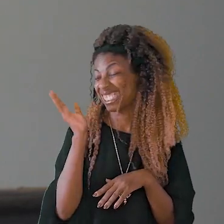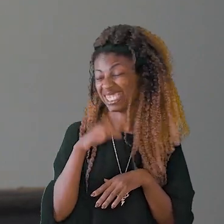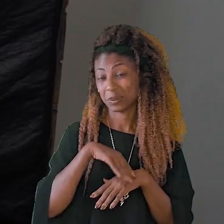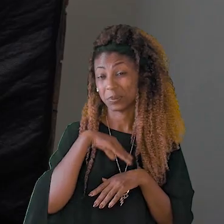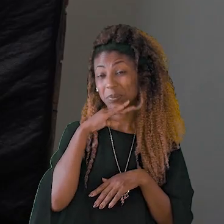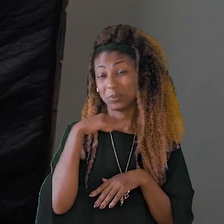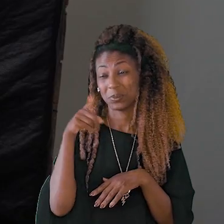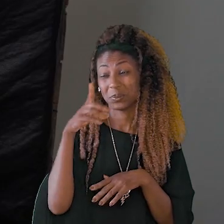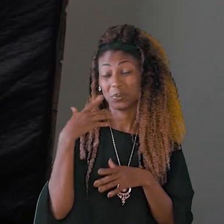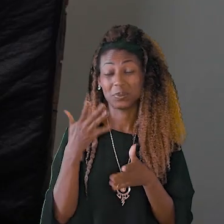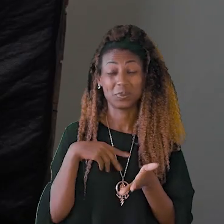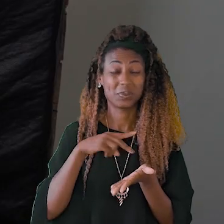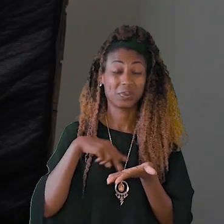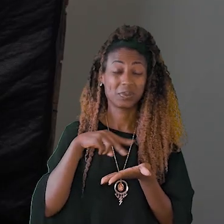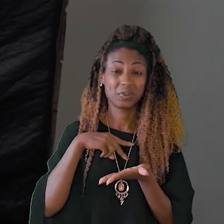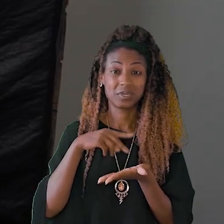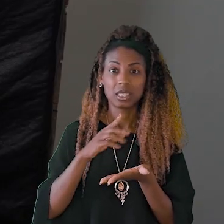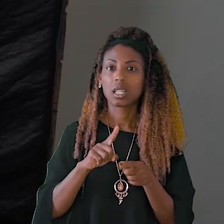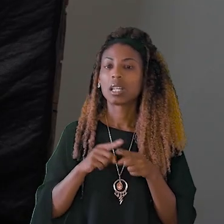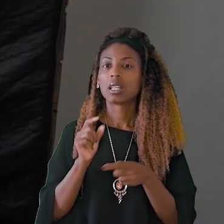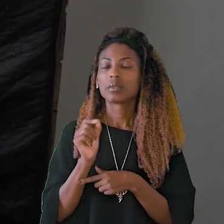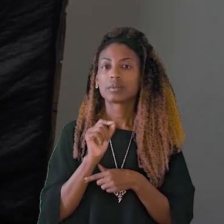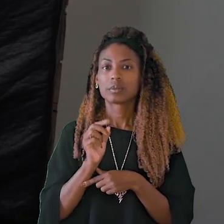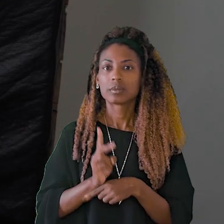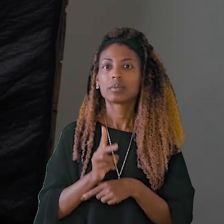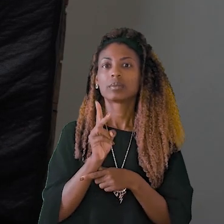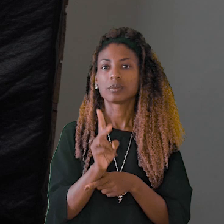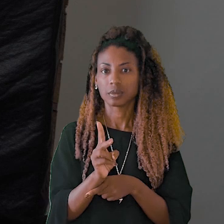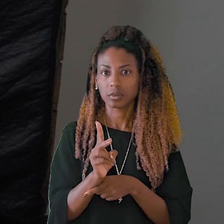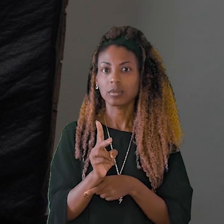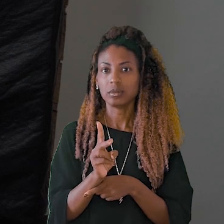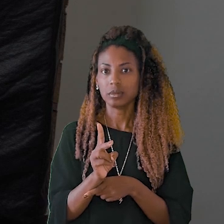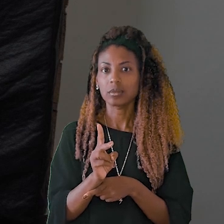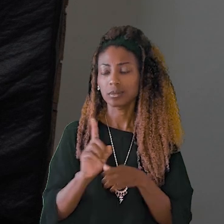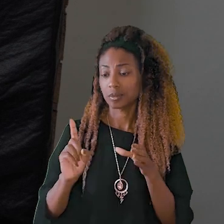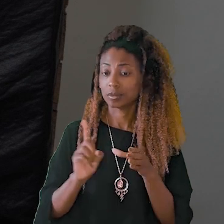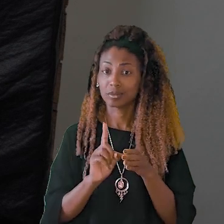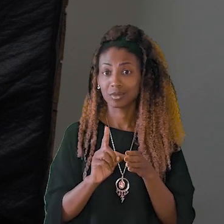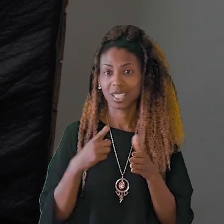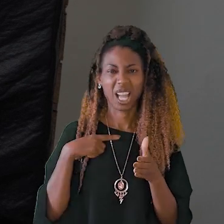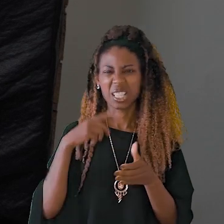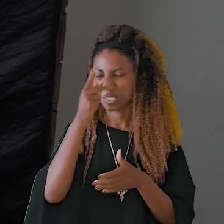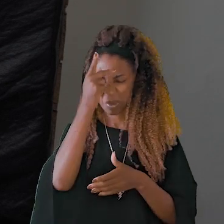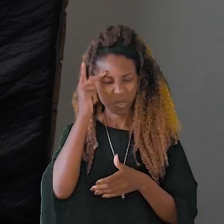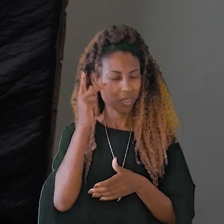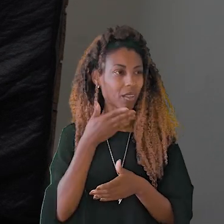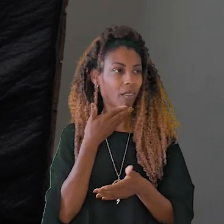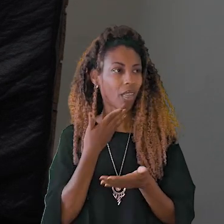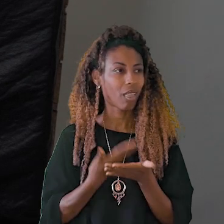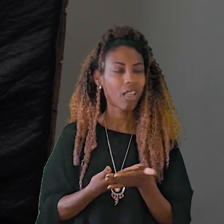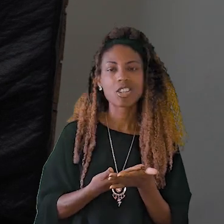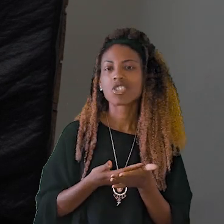Crazy Love, né? Só que toda vez que eu entrava em uma roda, era um lugar de manifestação. Tinha uma travestis ali no meio